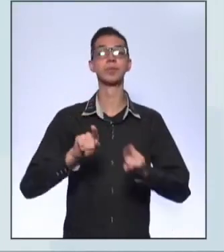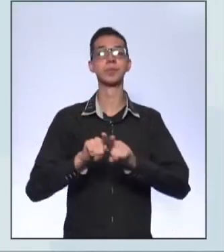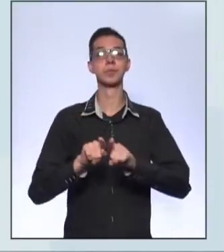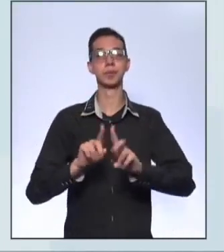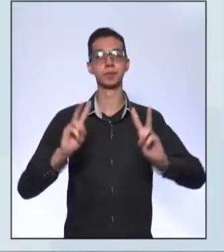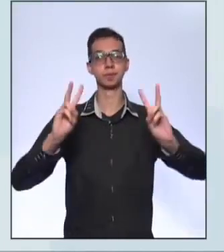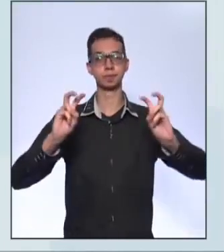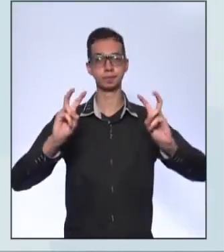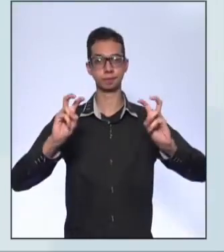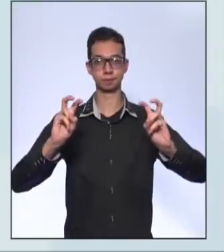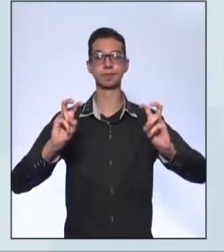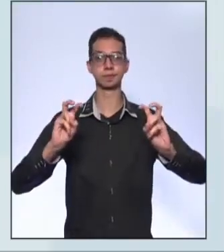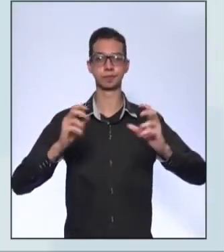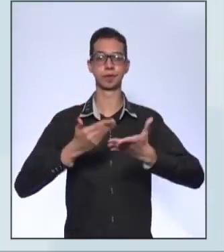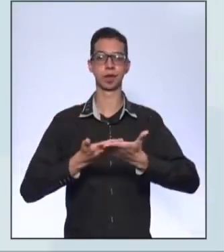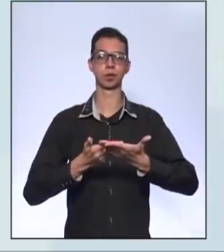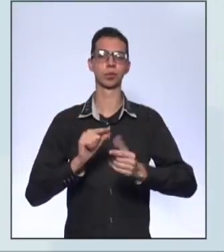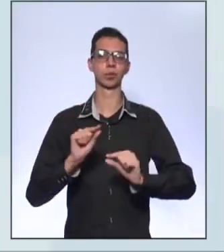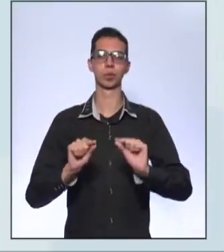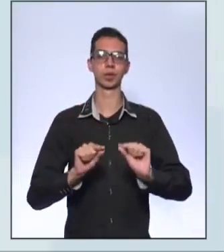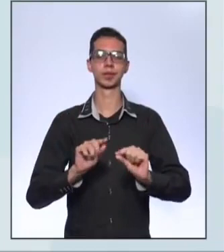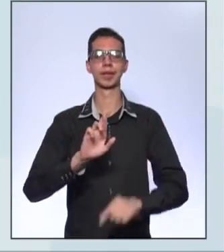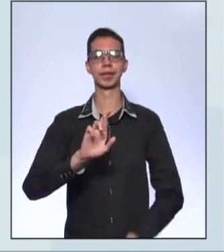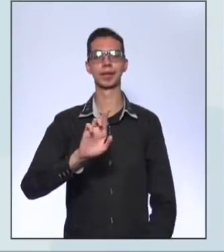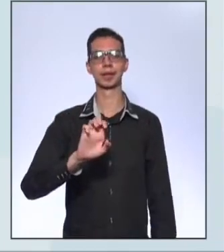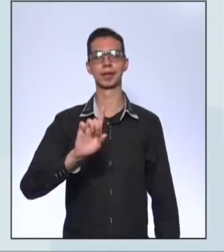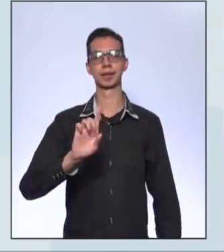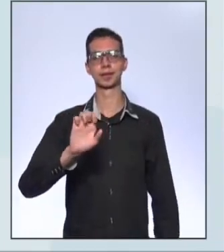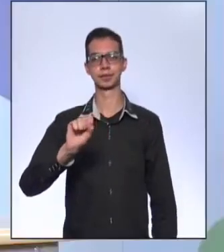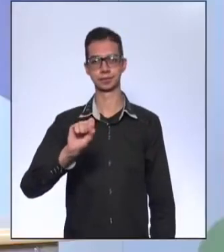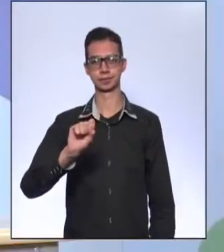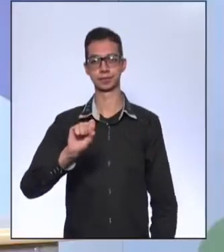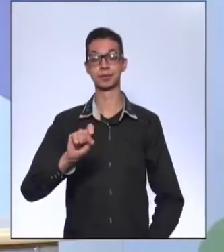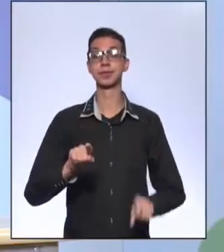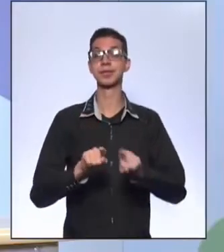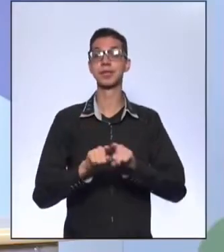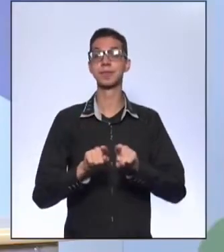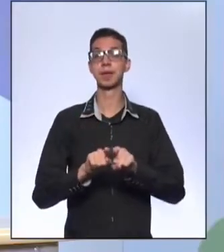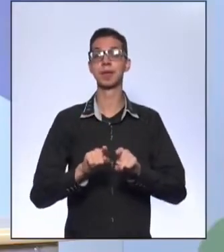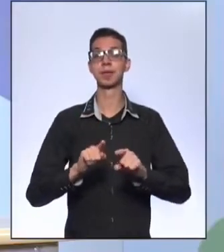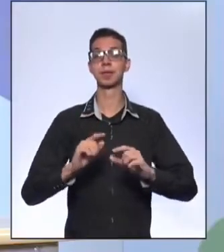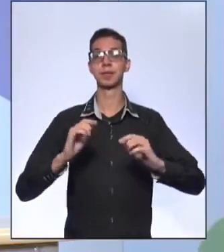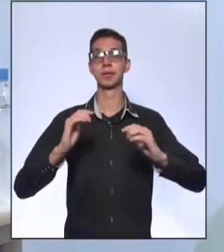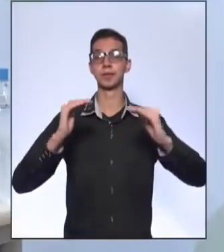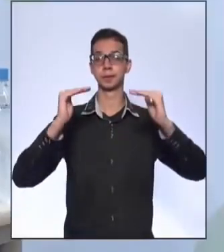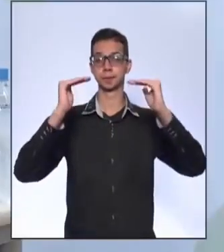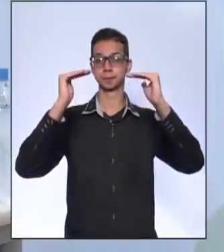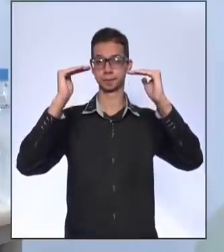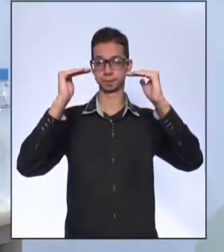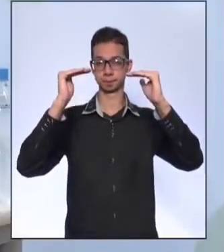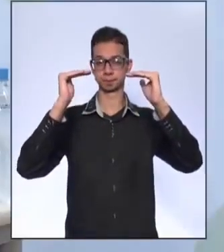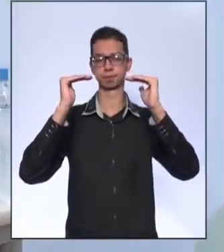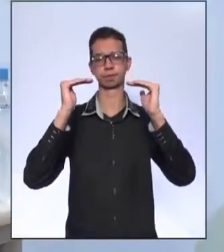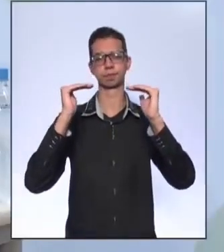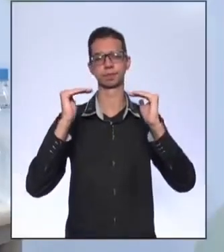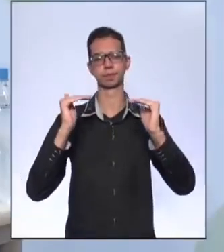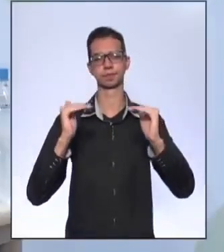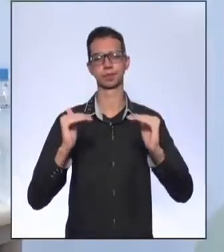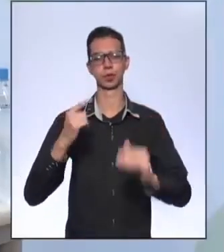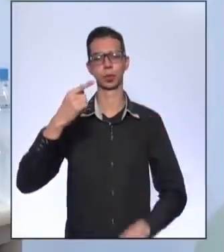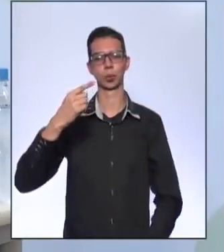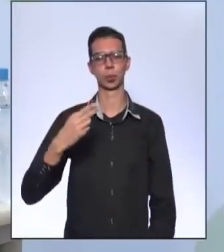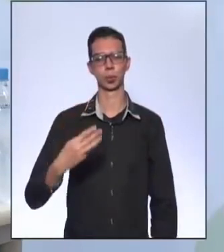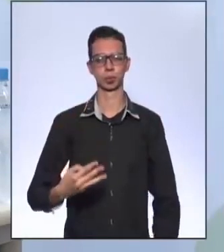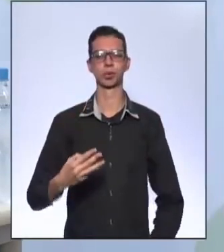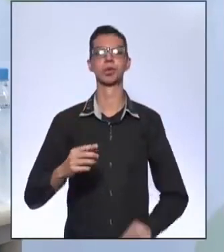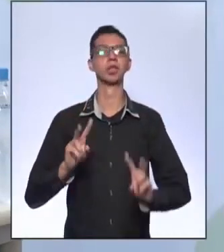gerais da nossa aula serão redes e hierarquias urbanas é tão perfeito Então nós vamos ver aí a